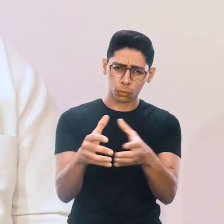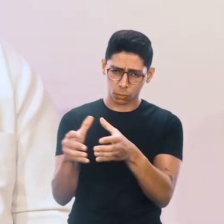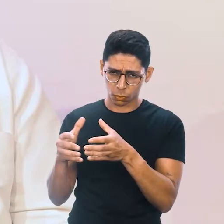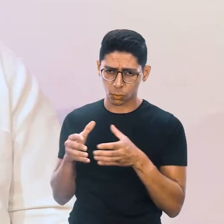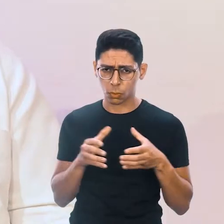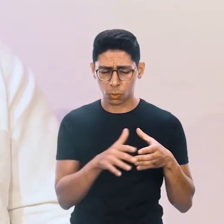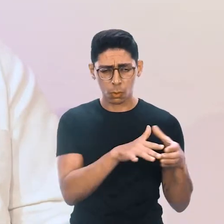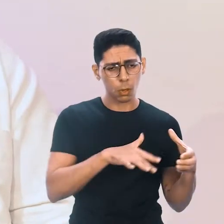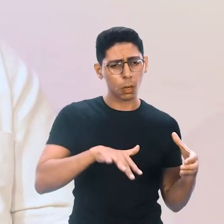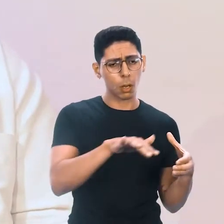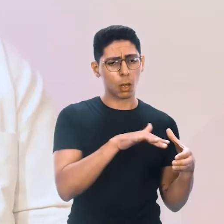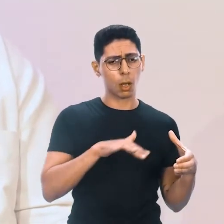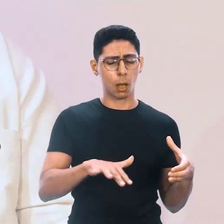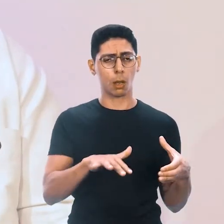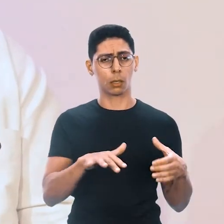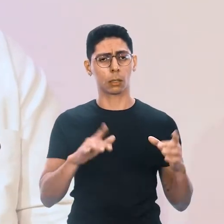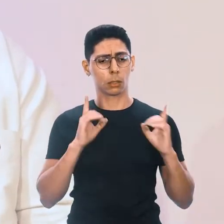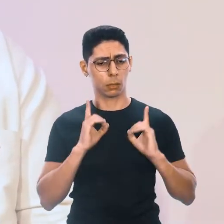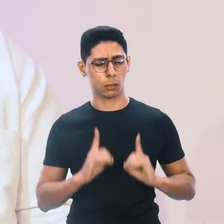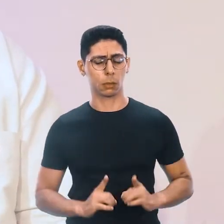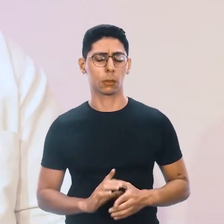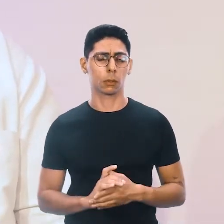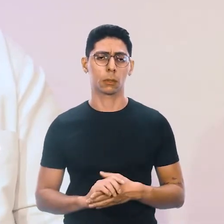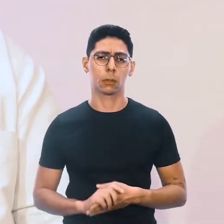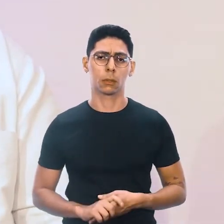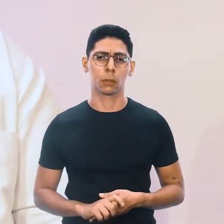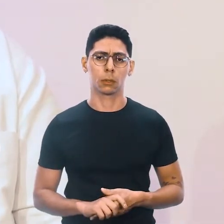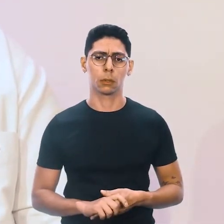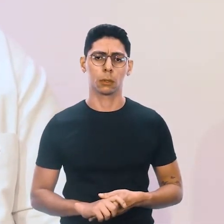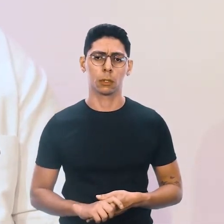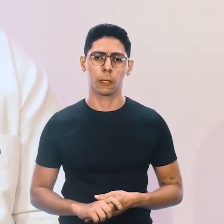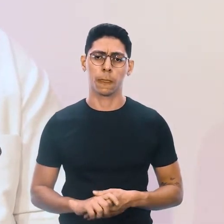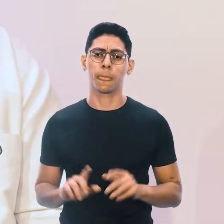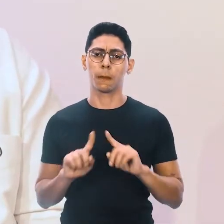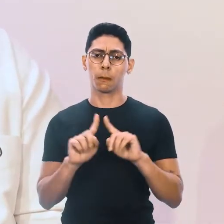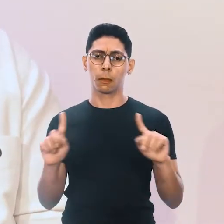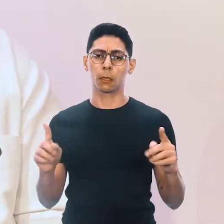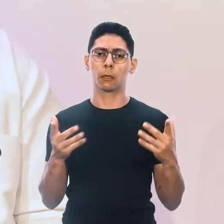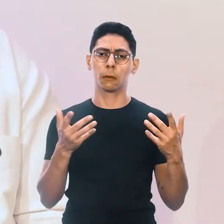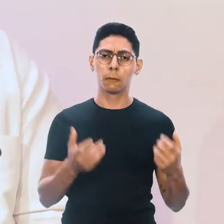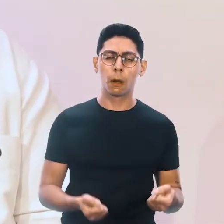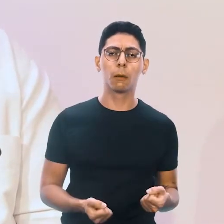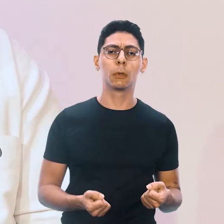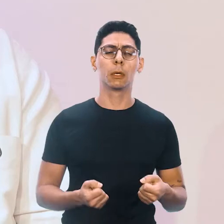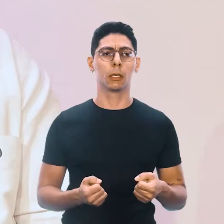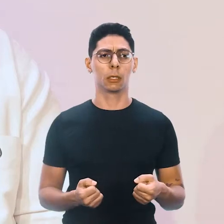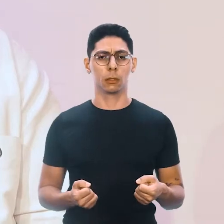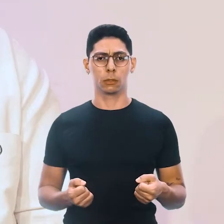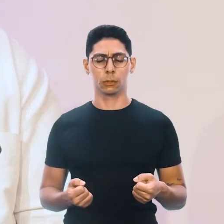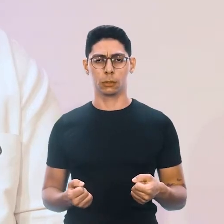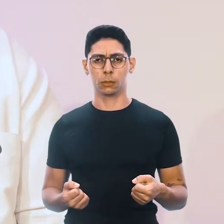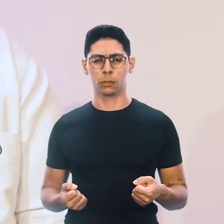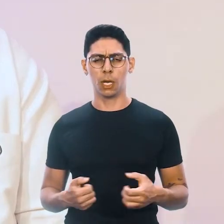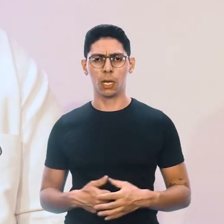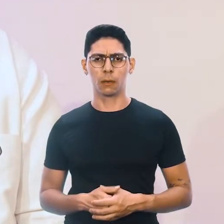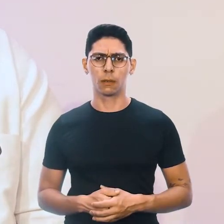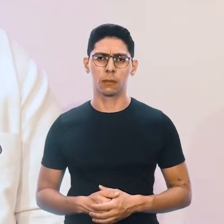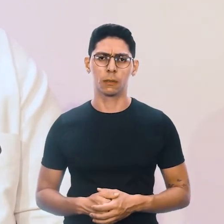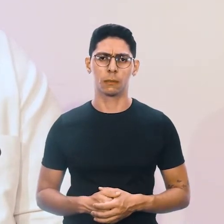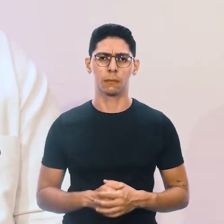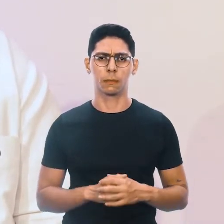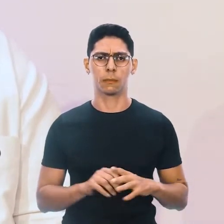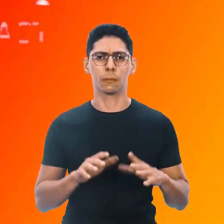áreas da deficiência, vamos chamar assim. Mas, Tuca, vamos tomar uma aguinha e a gente volta já, depois do